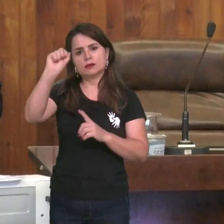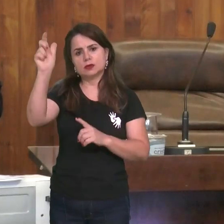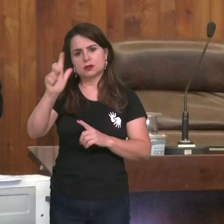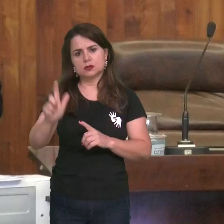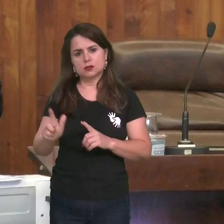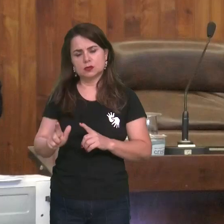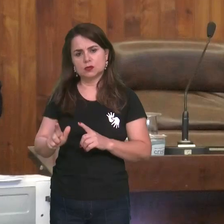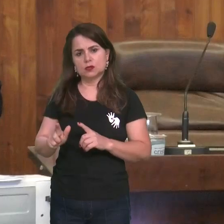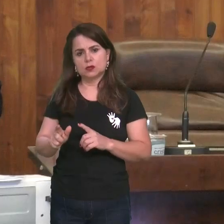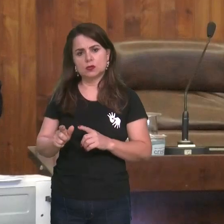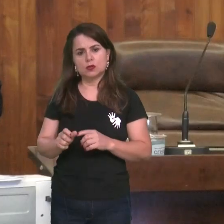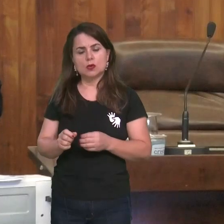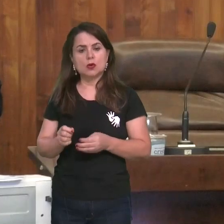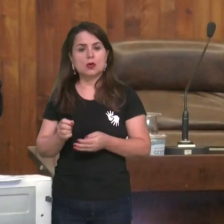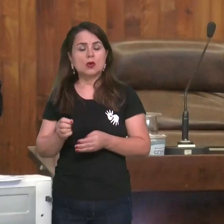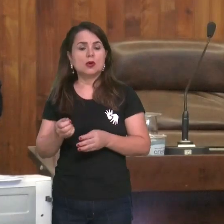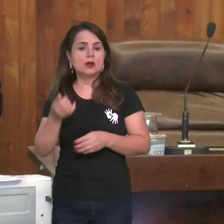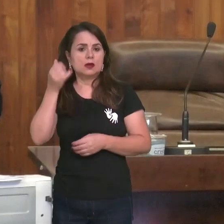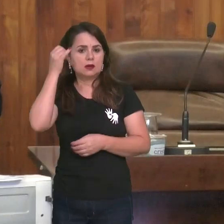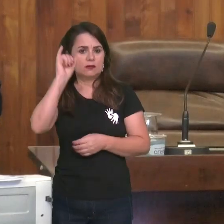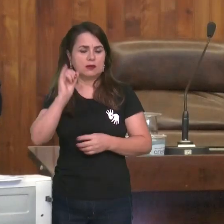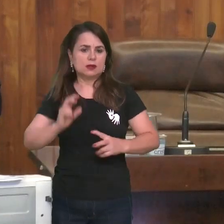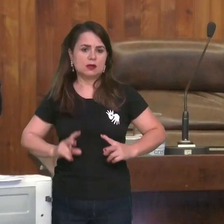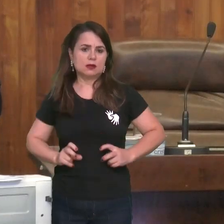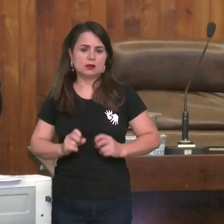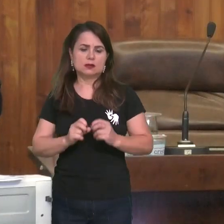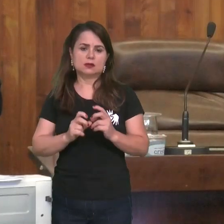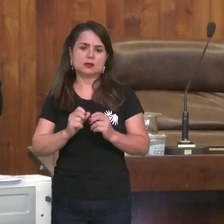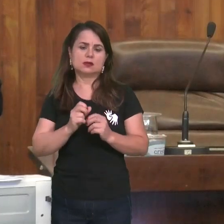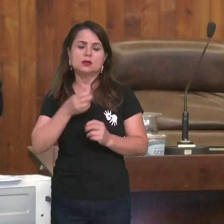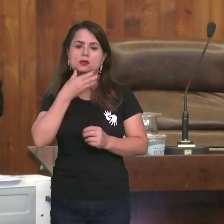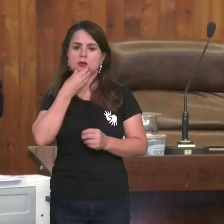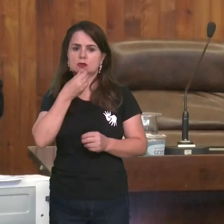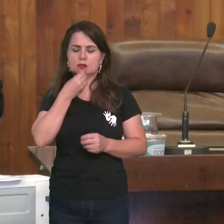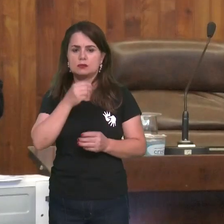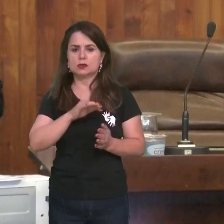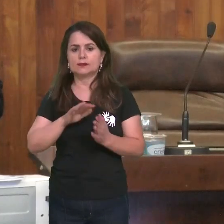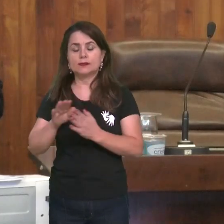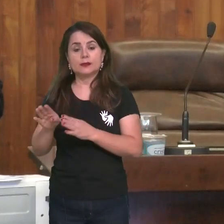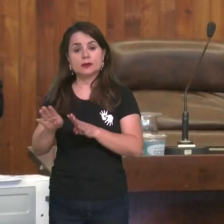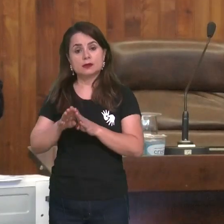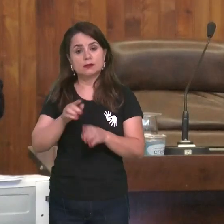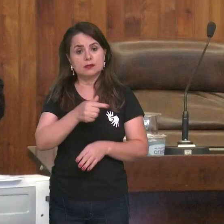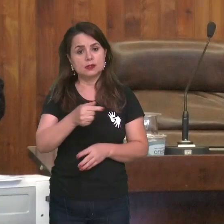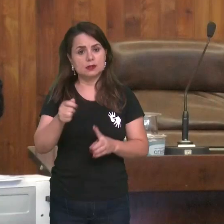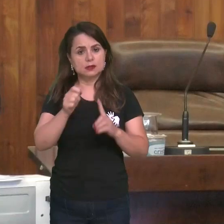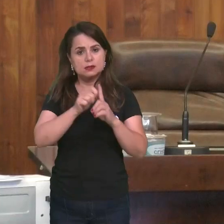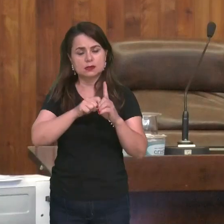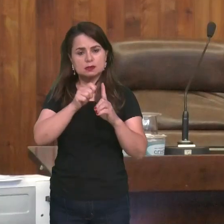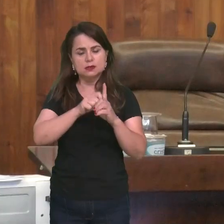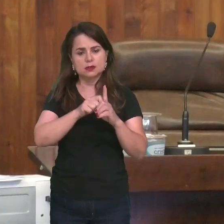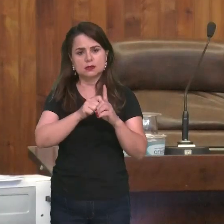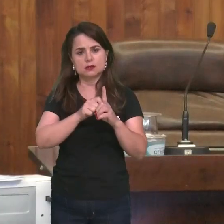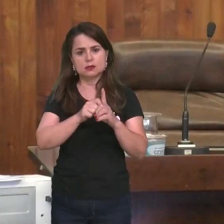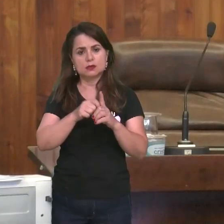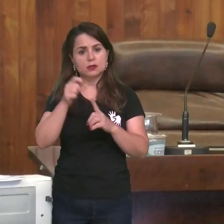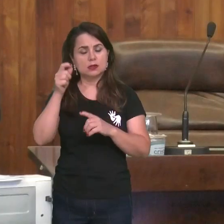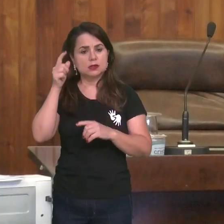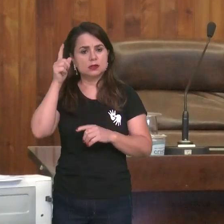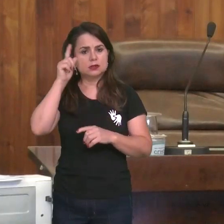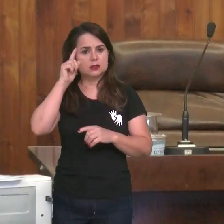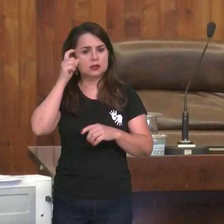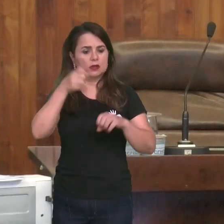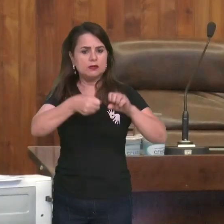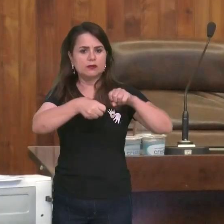da prevenção ao câncer de no mês de dezembro em qualquer dia a festa de formatura